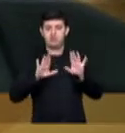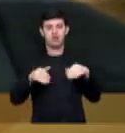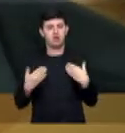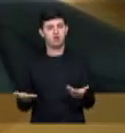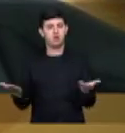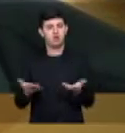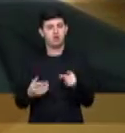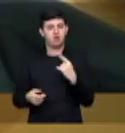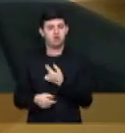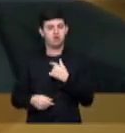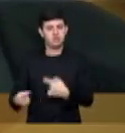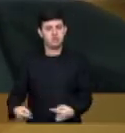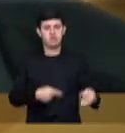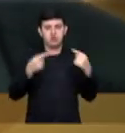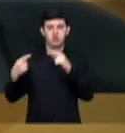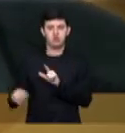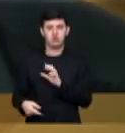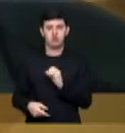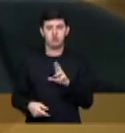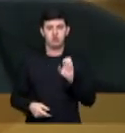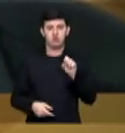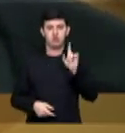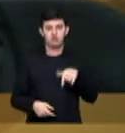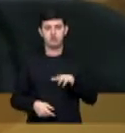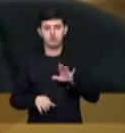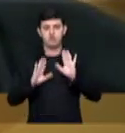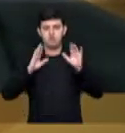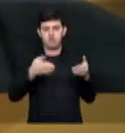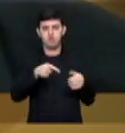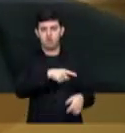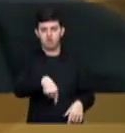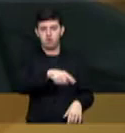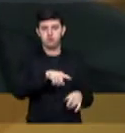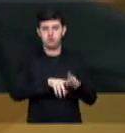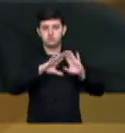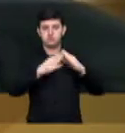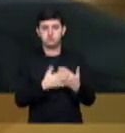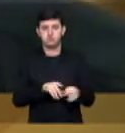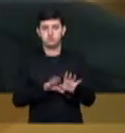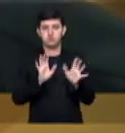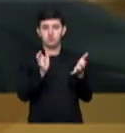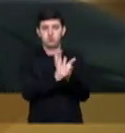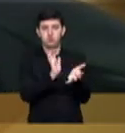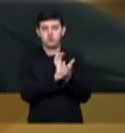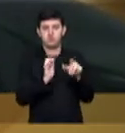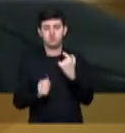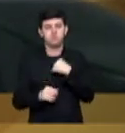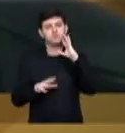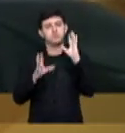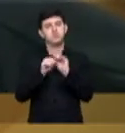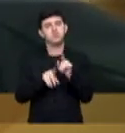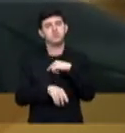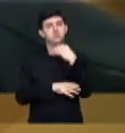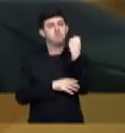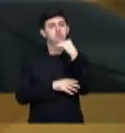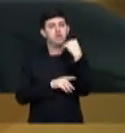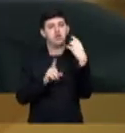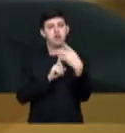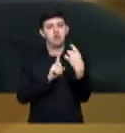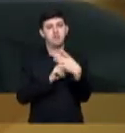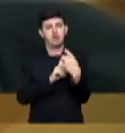da escola, o espaço escolar do grupo vulnerável infância, não